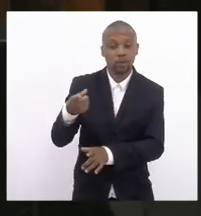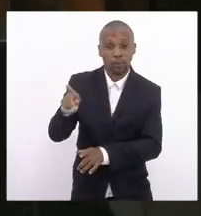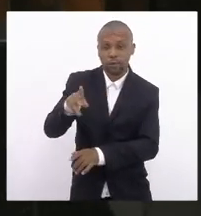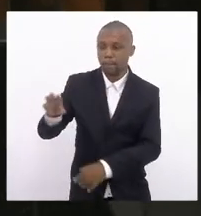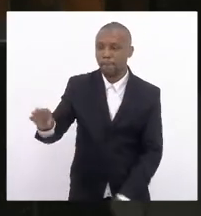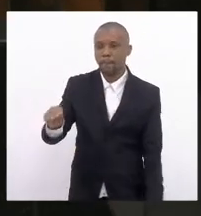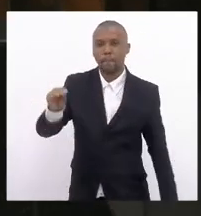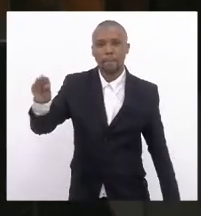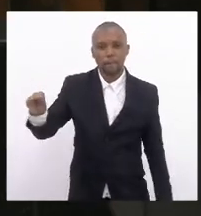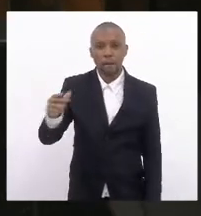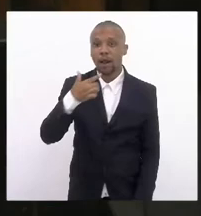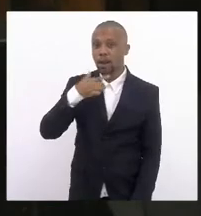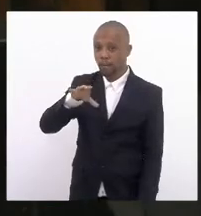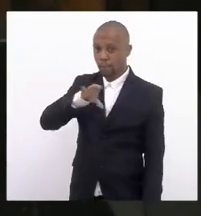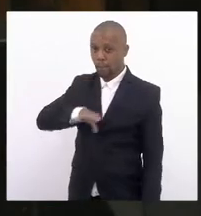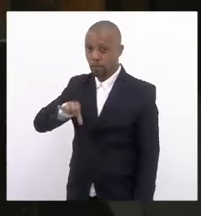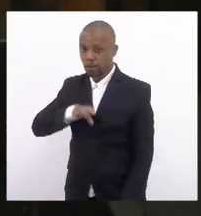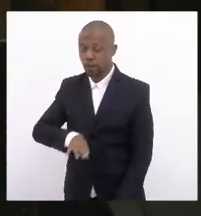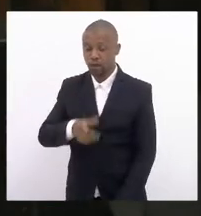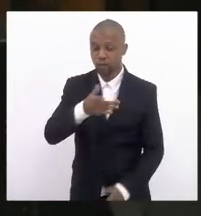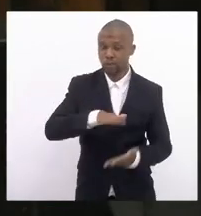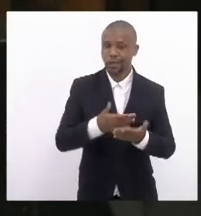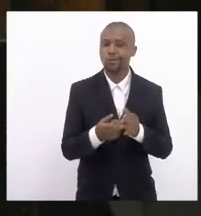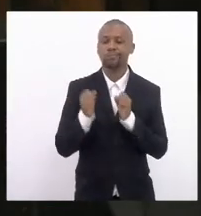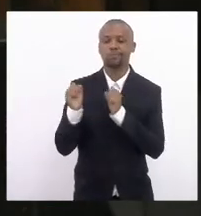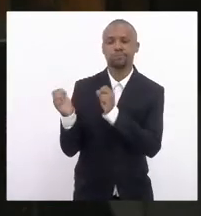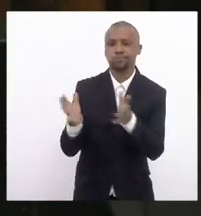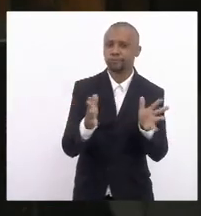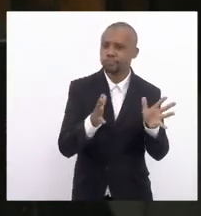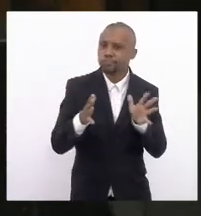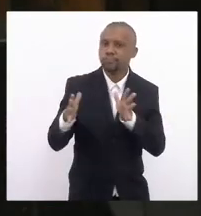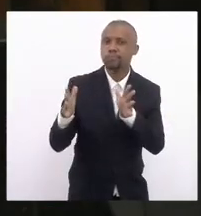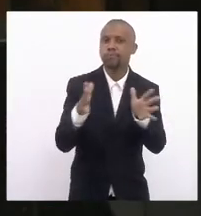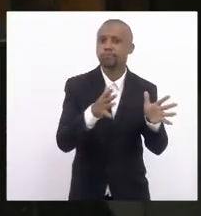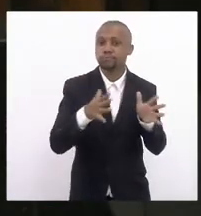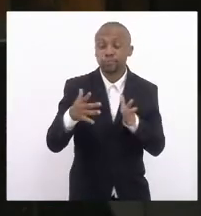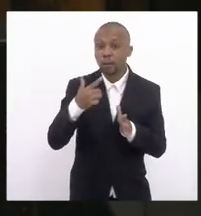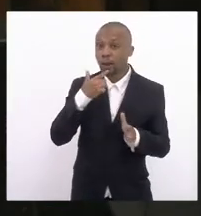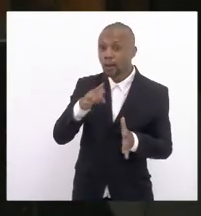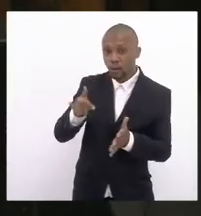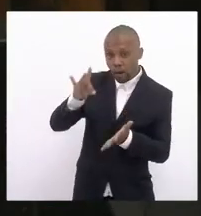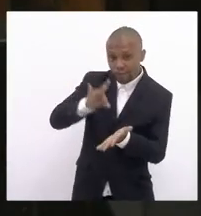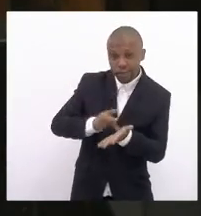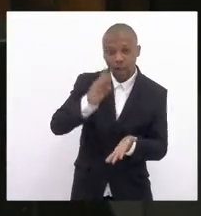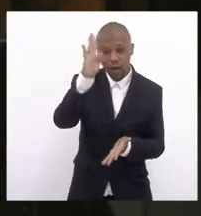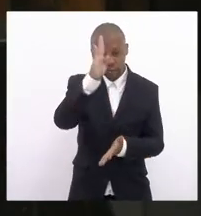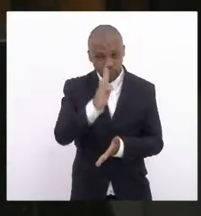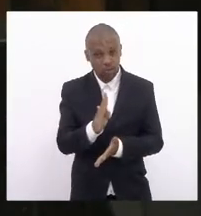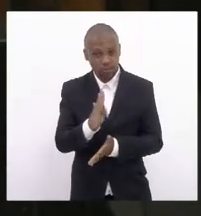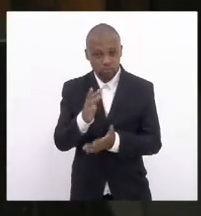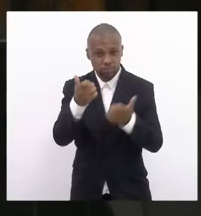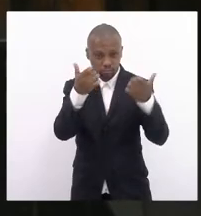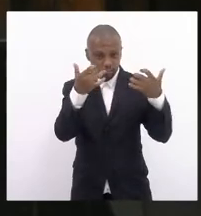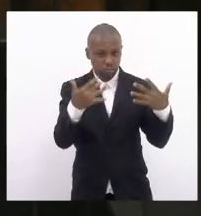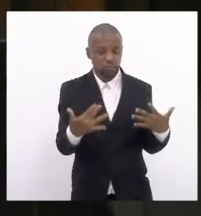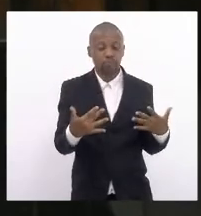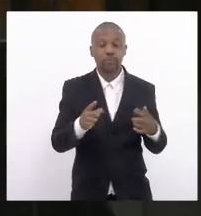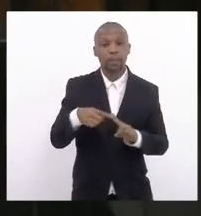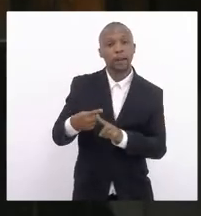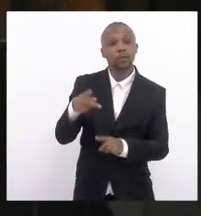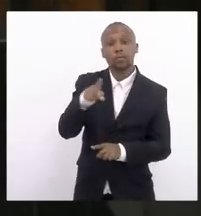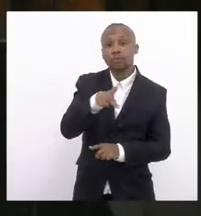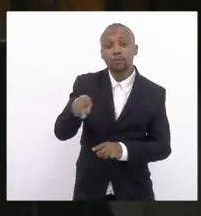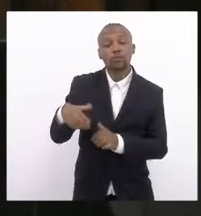aluno surdo na sua língua materna, que é a língua brasileira de sinais, que é uma língua oficial no Brasil, diga-se de passagem, e o professor de apoio